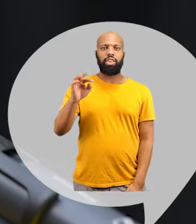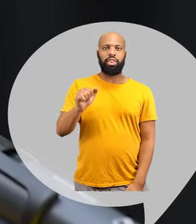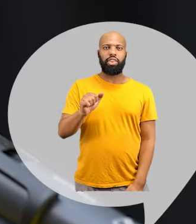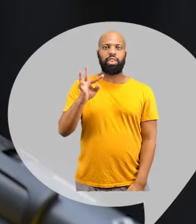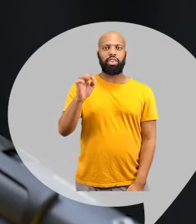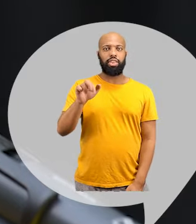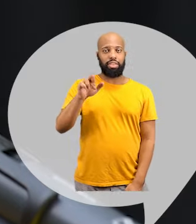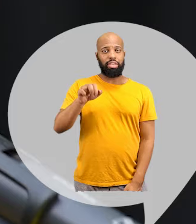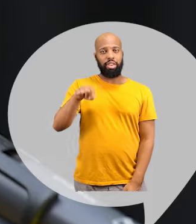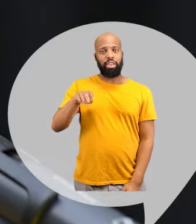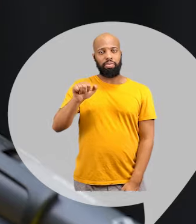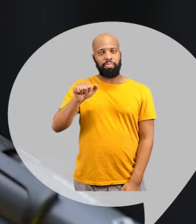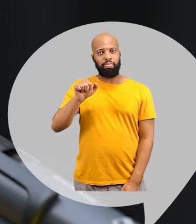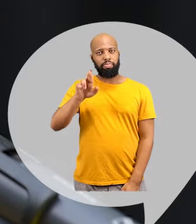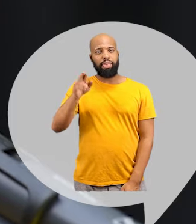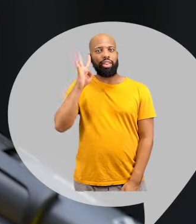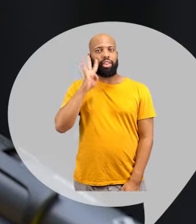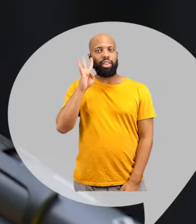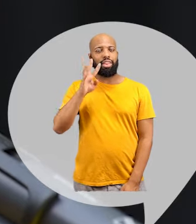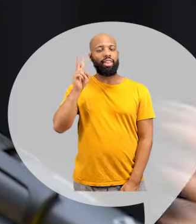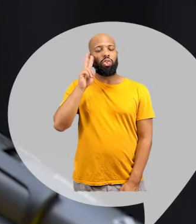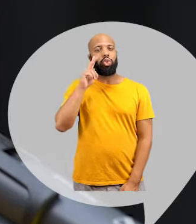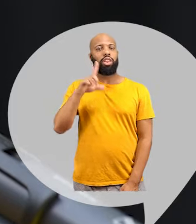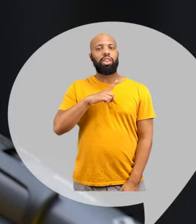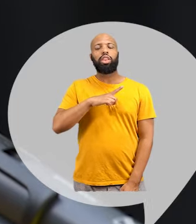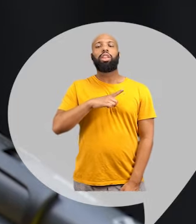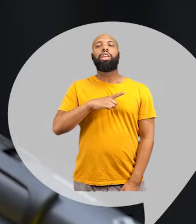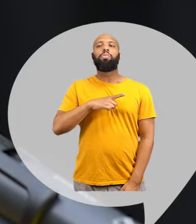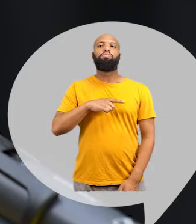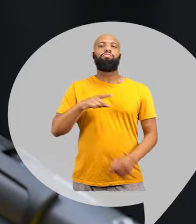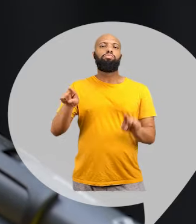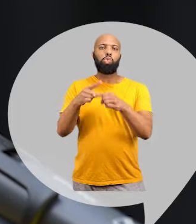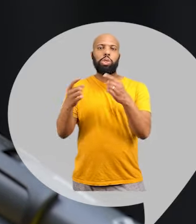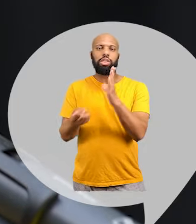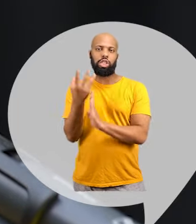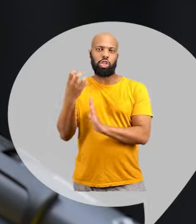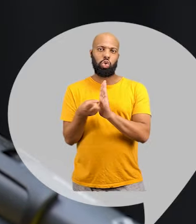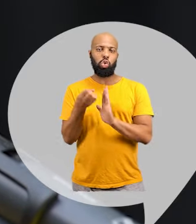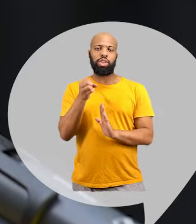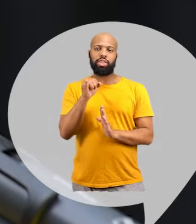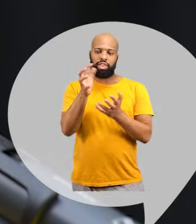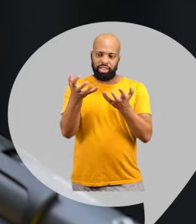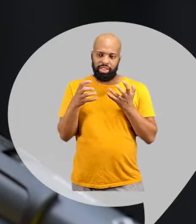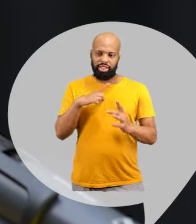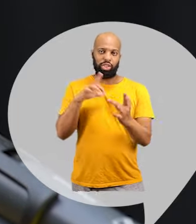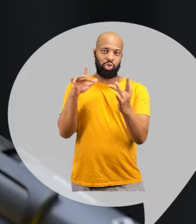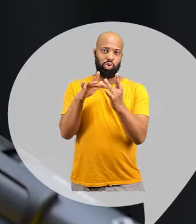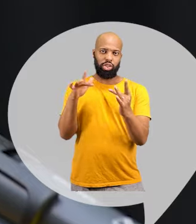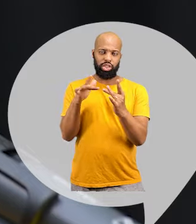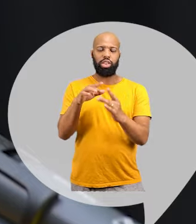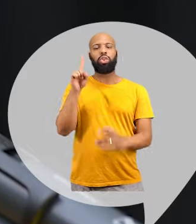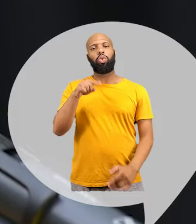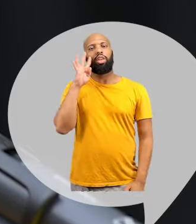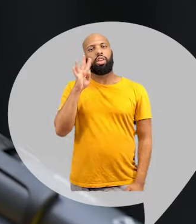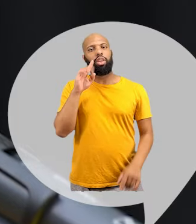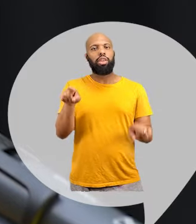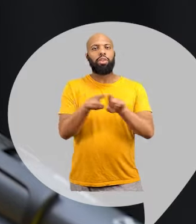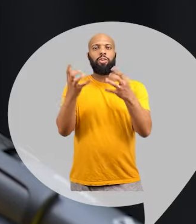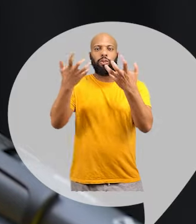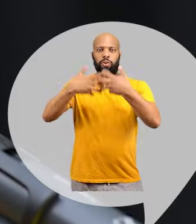que é um bar muito legal que toda segunda-feira tem música autoral então se você tem música autoral e você quiser ter um pouquinho desse contato e tudo mais é muito massa